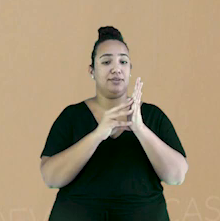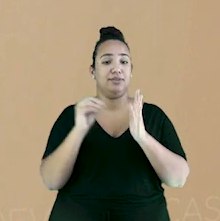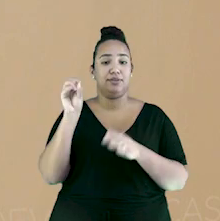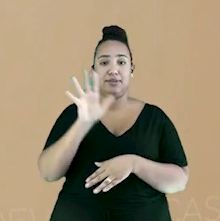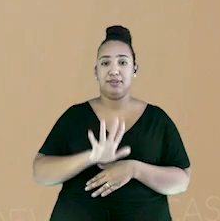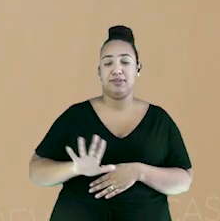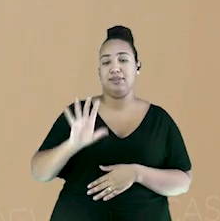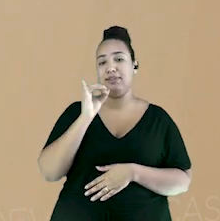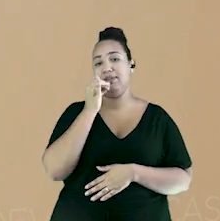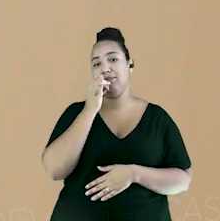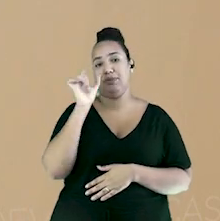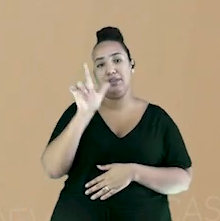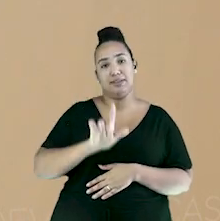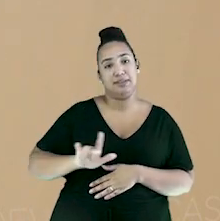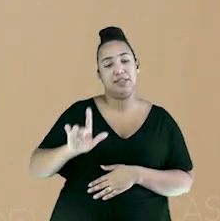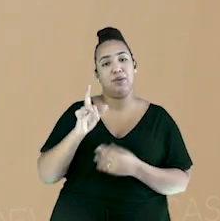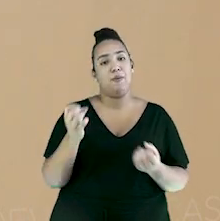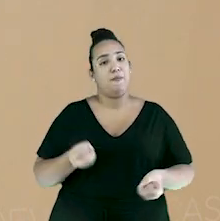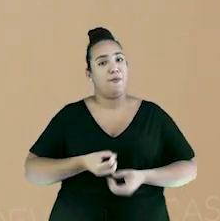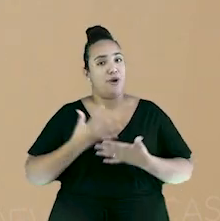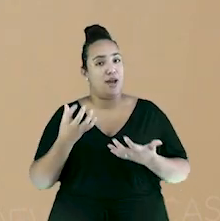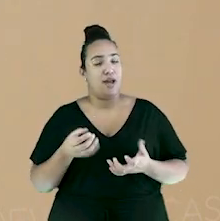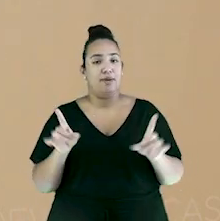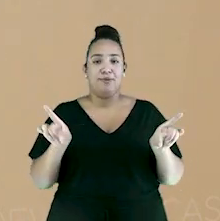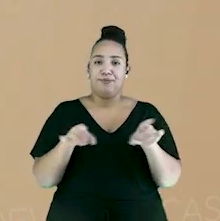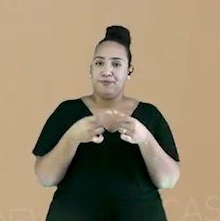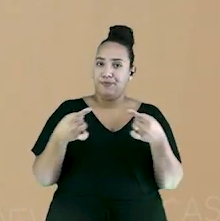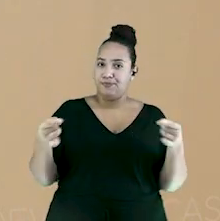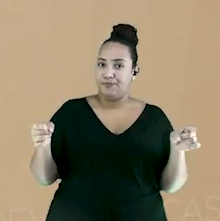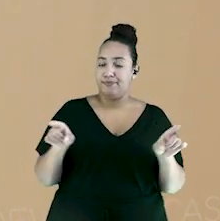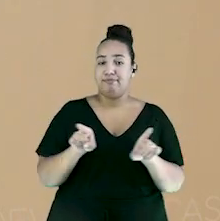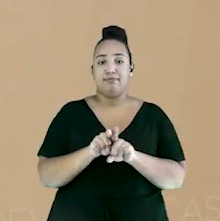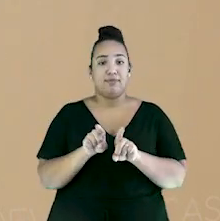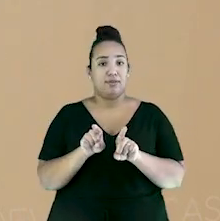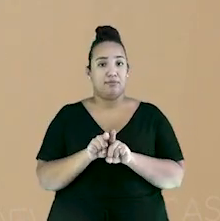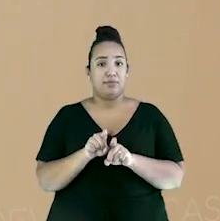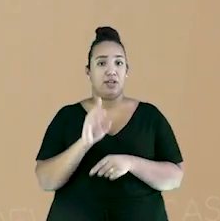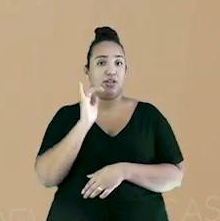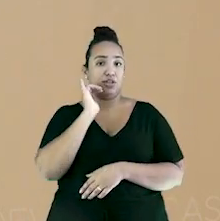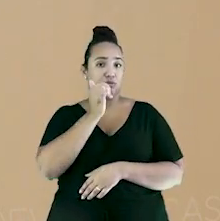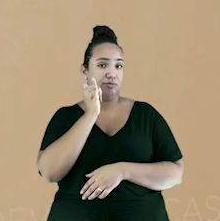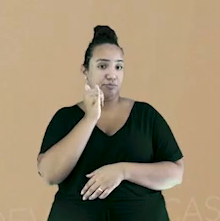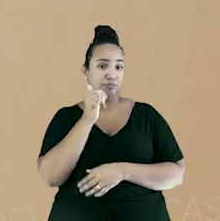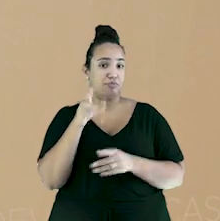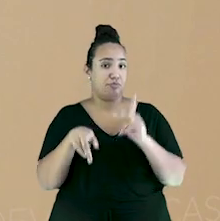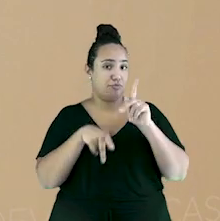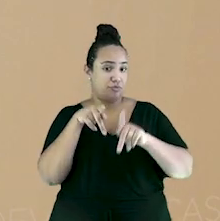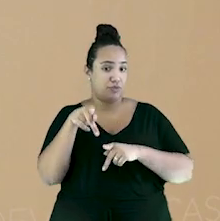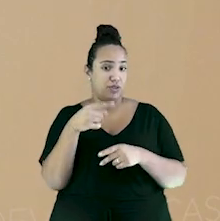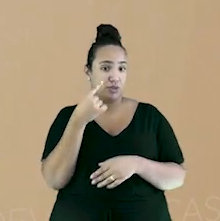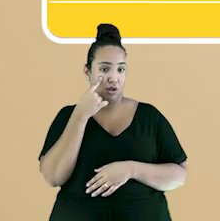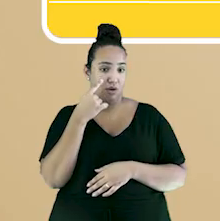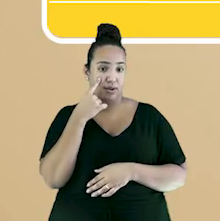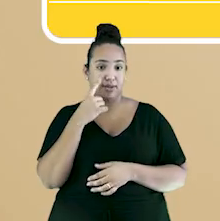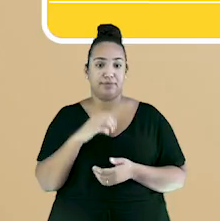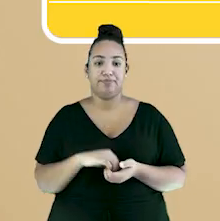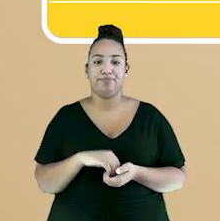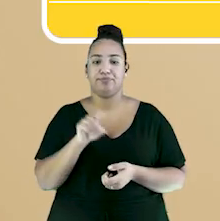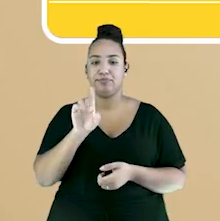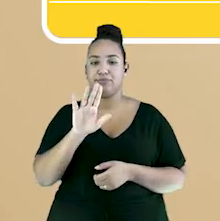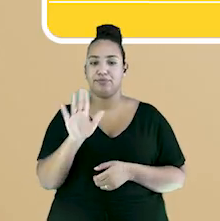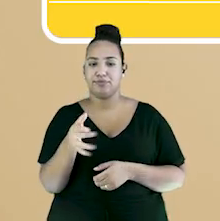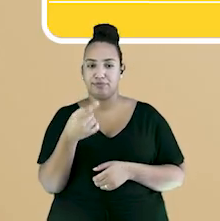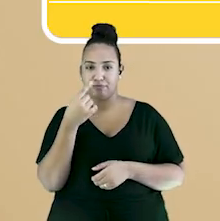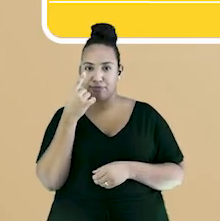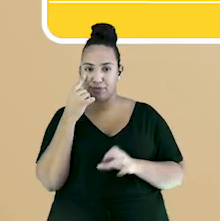ocorrendo bastante em obras literárias, poemas, músicas e até em dizeres populares. Querem ver um exemplo? Você já